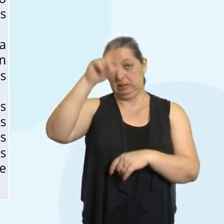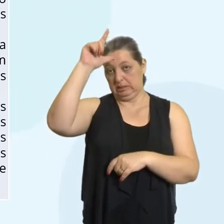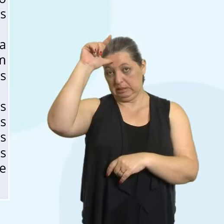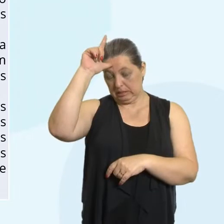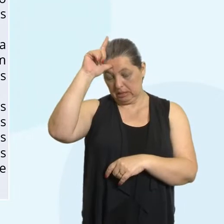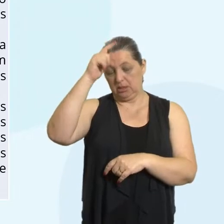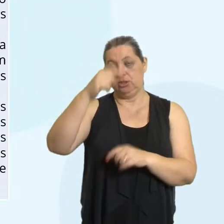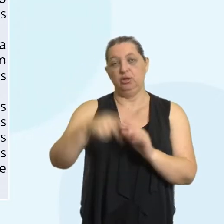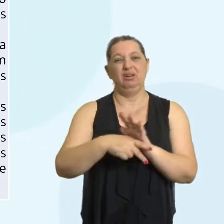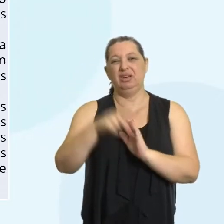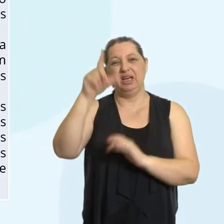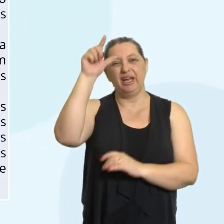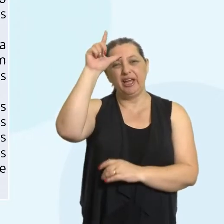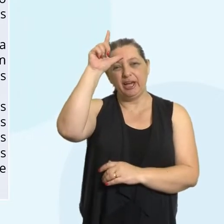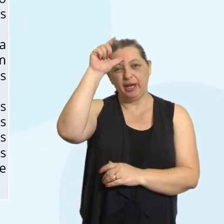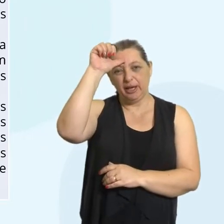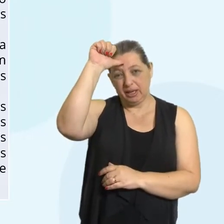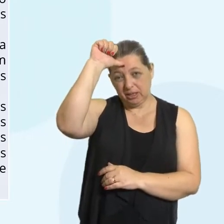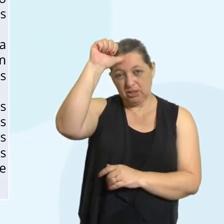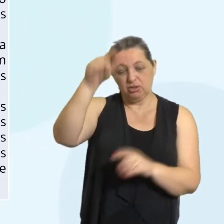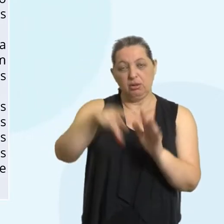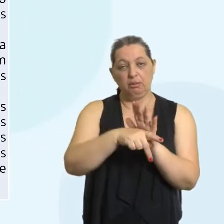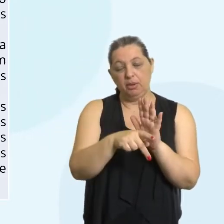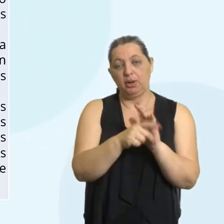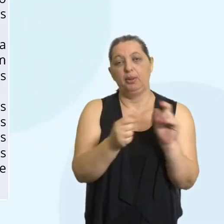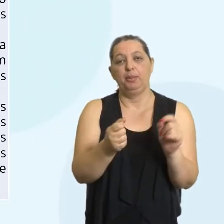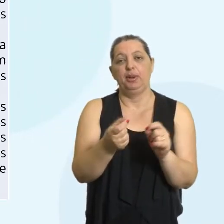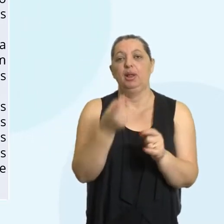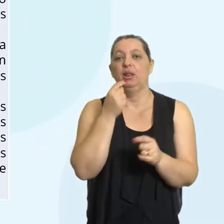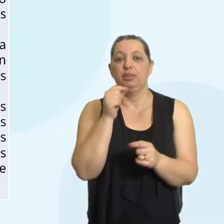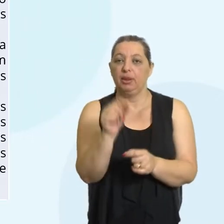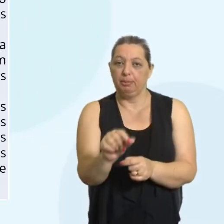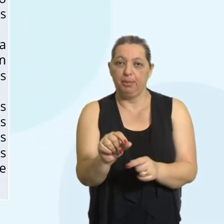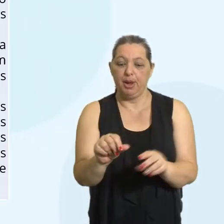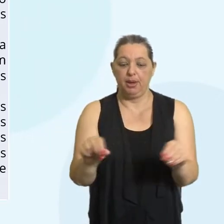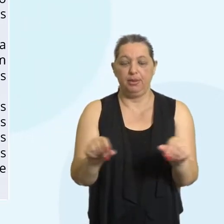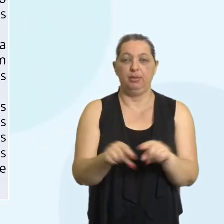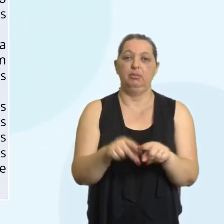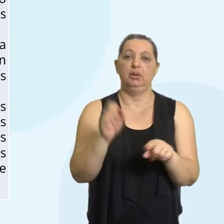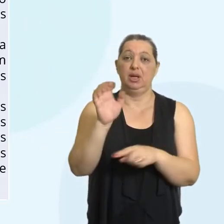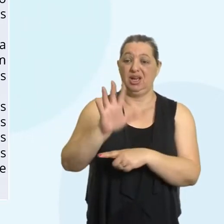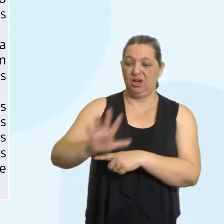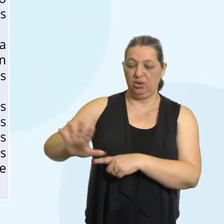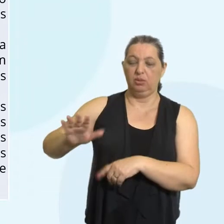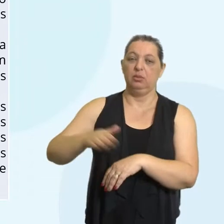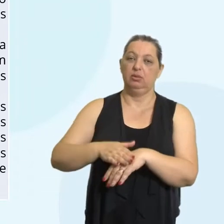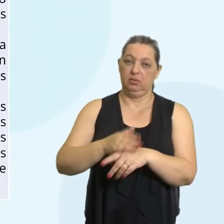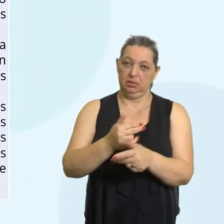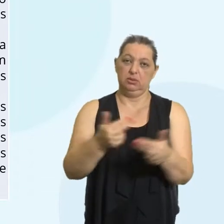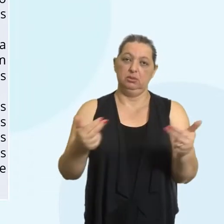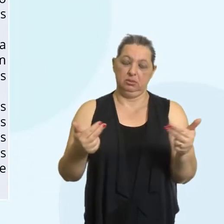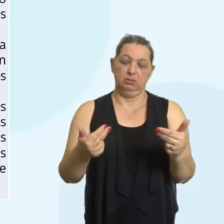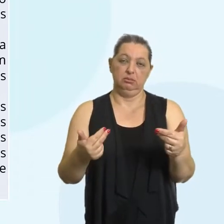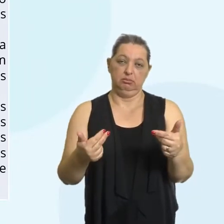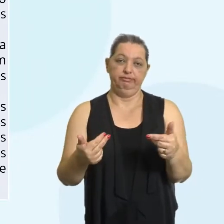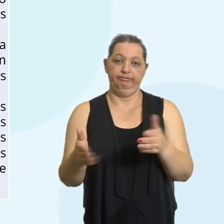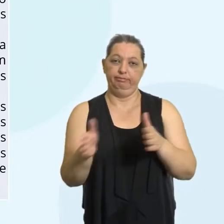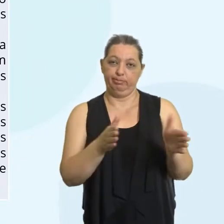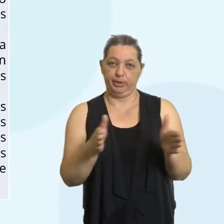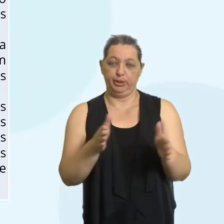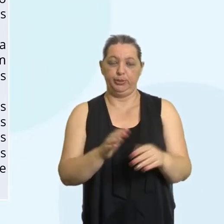recursos naturais e a explorar o Brasil exploraram a África a Europa fez tudo isso né nesse tempo